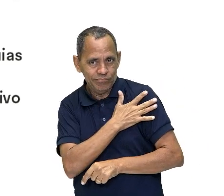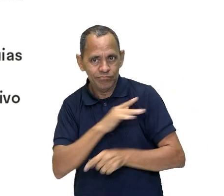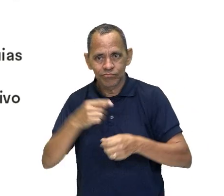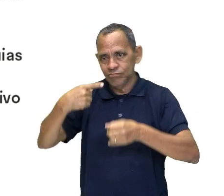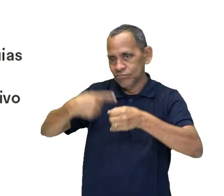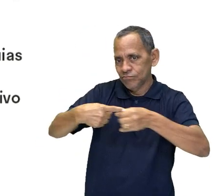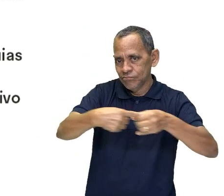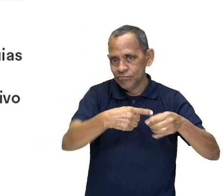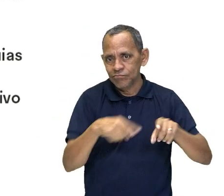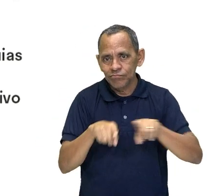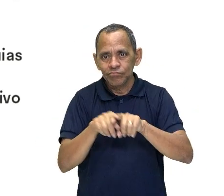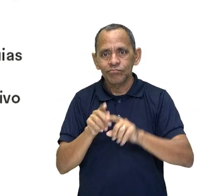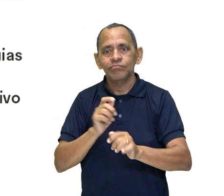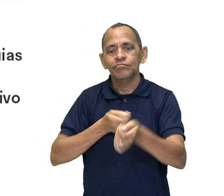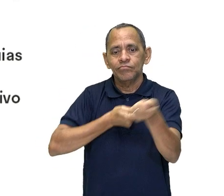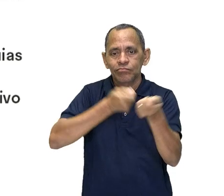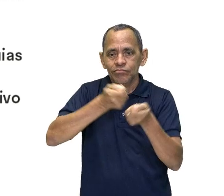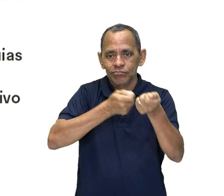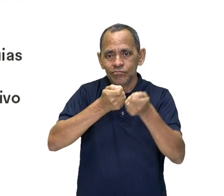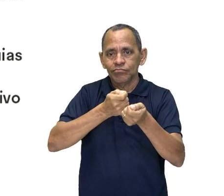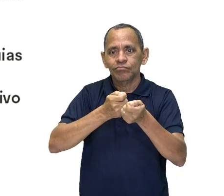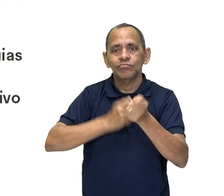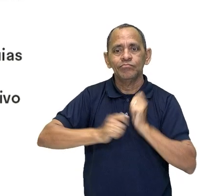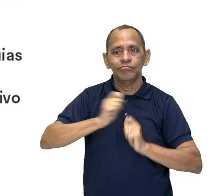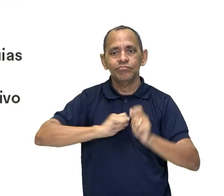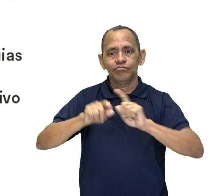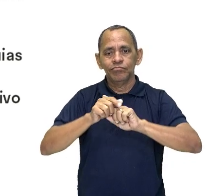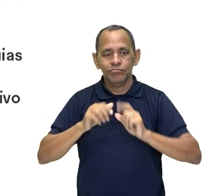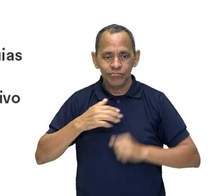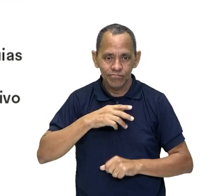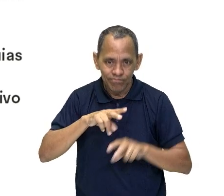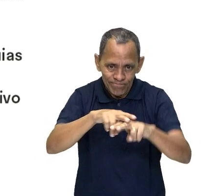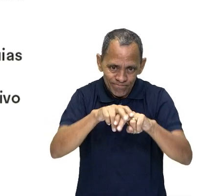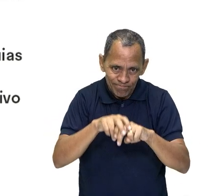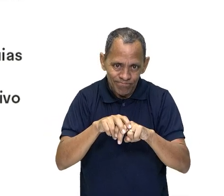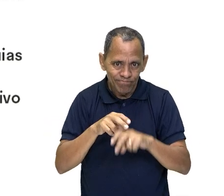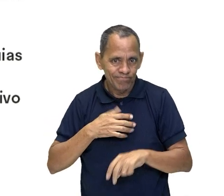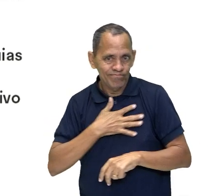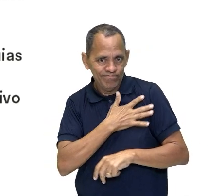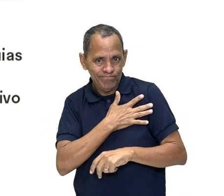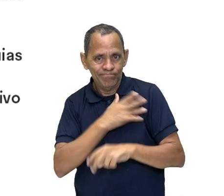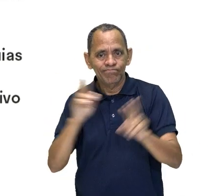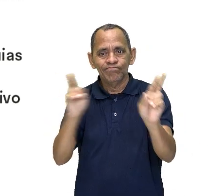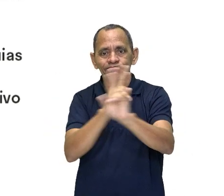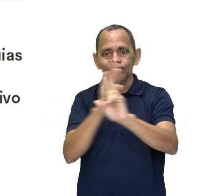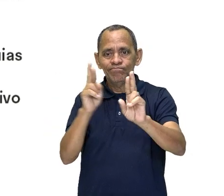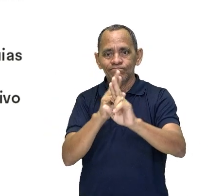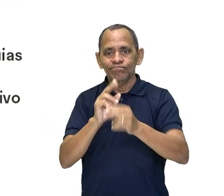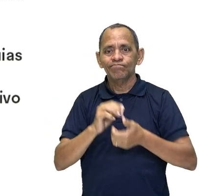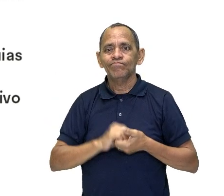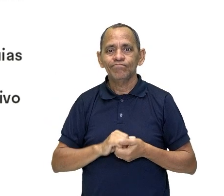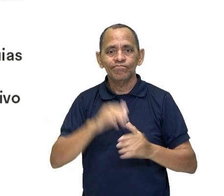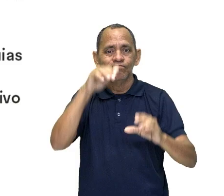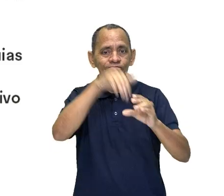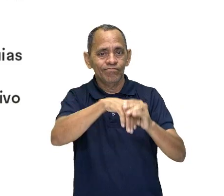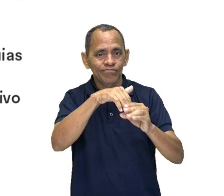e também eleitoral por parte ali dos coronéis em relação aos eleitores em esfera